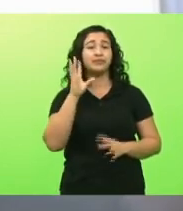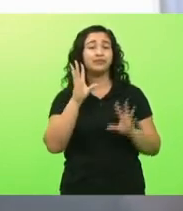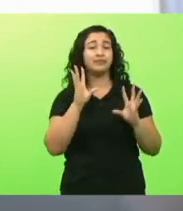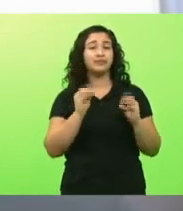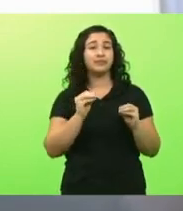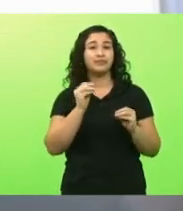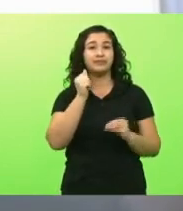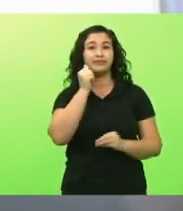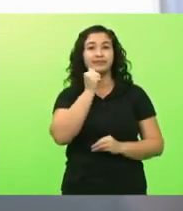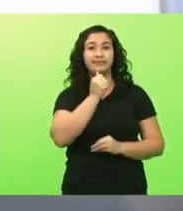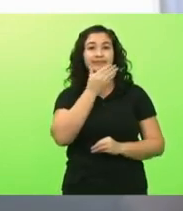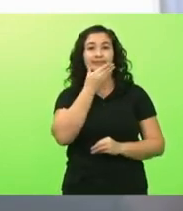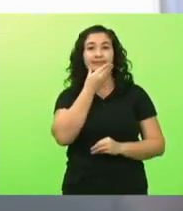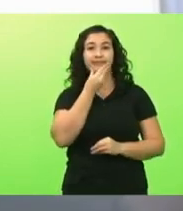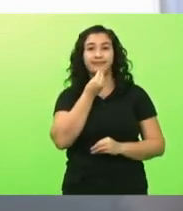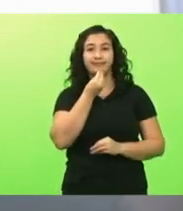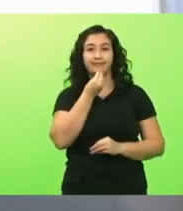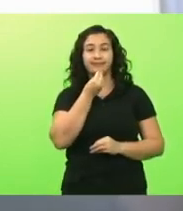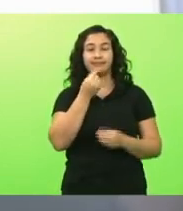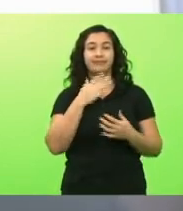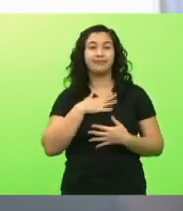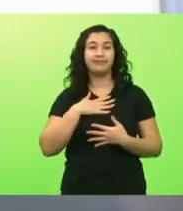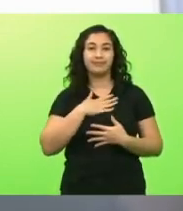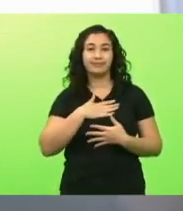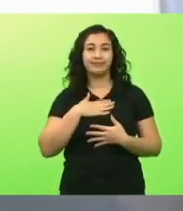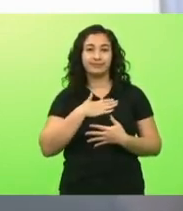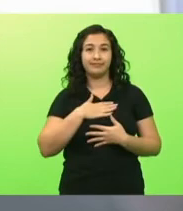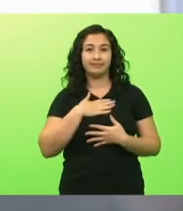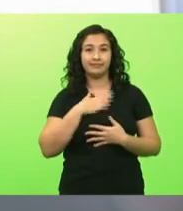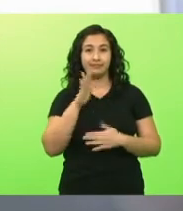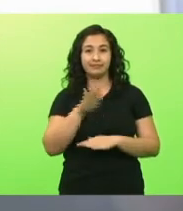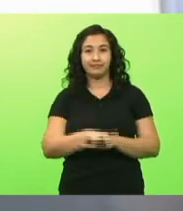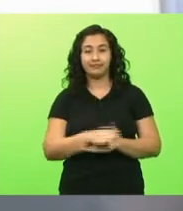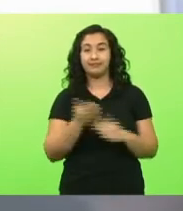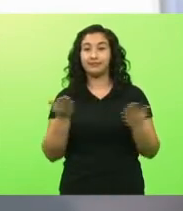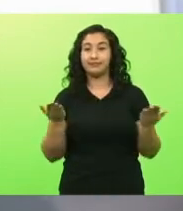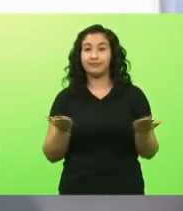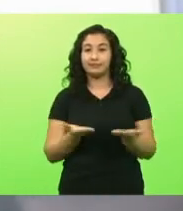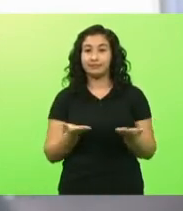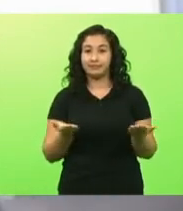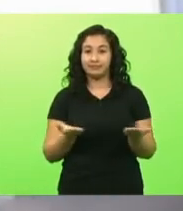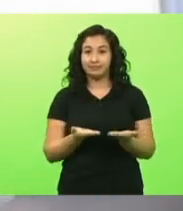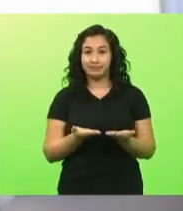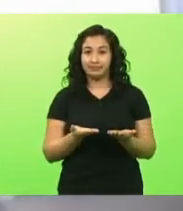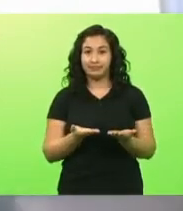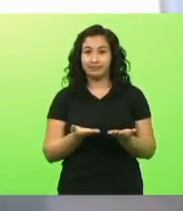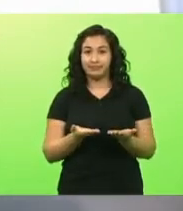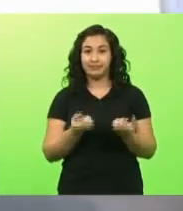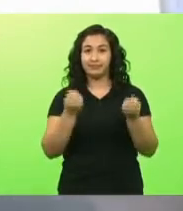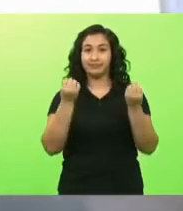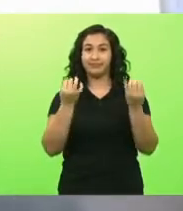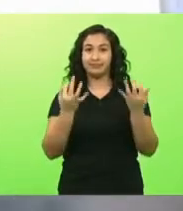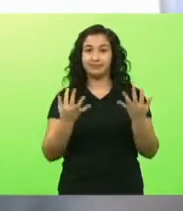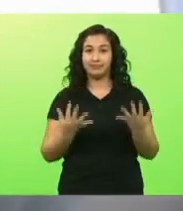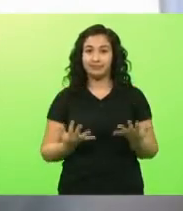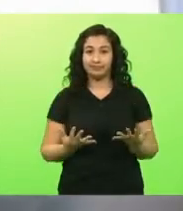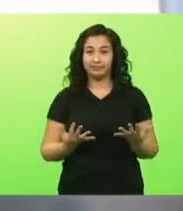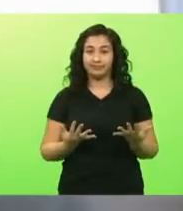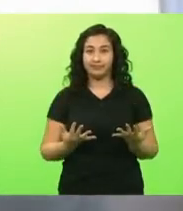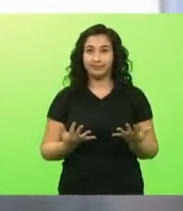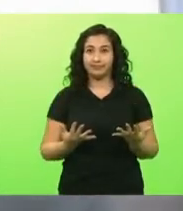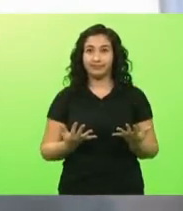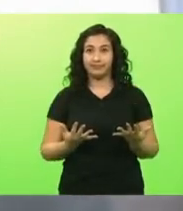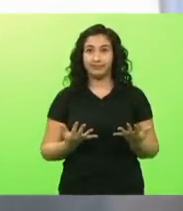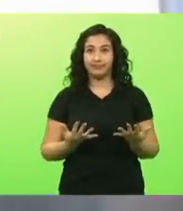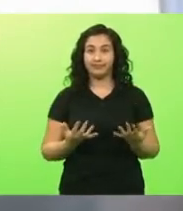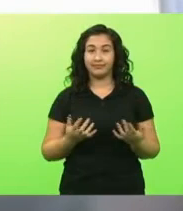deputadas, gostaria, à tarde de hoje, trazer presente nesta